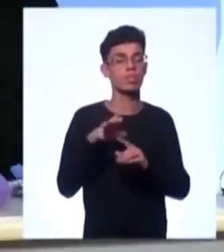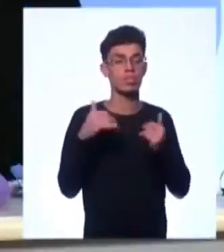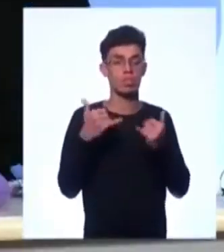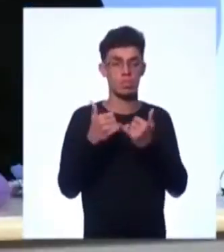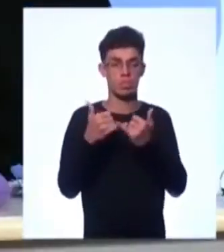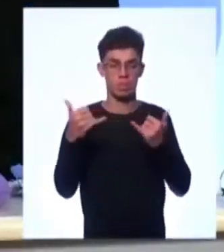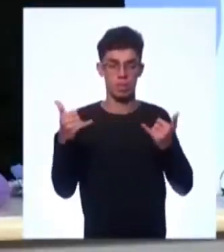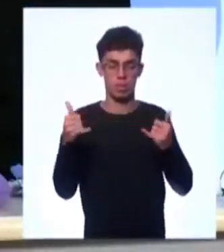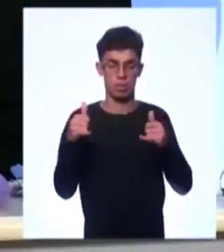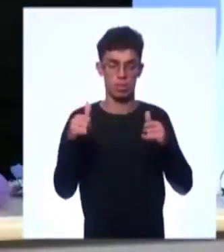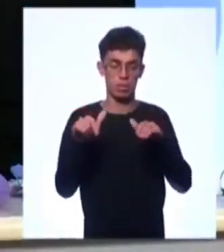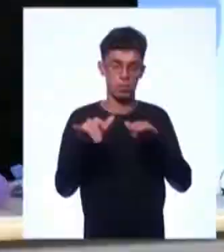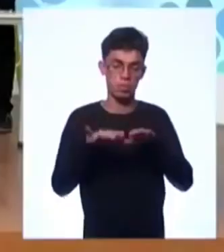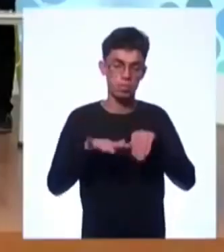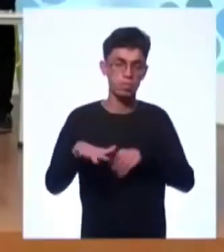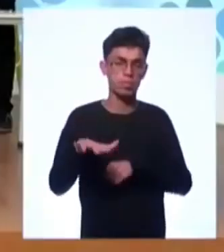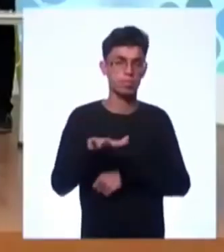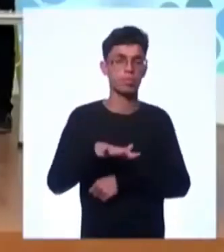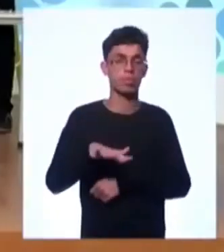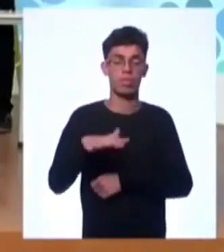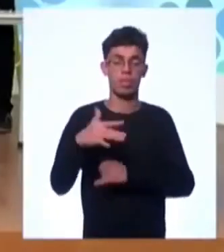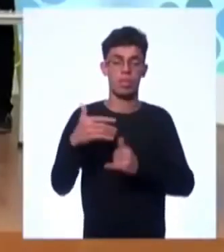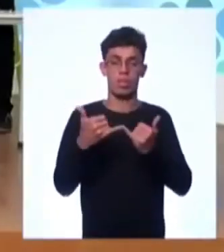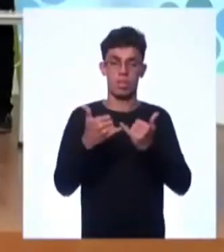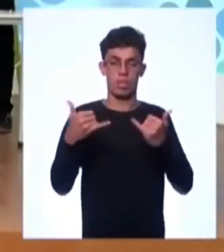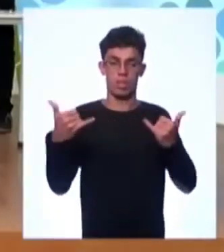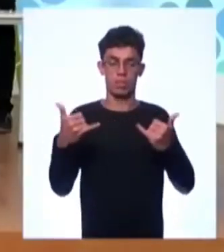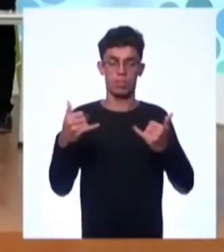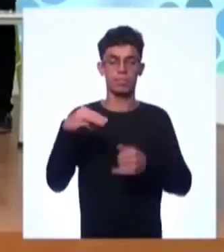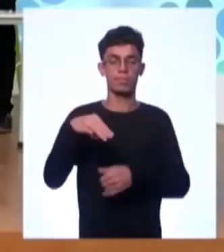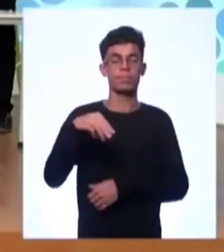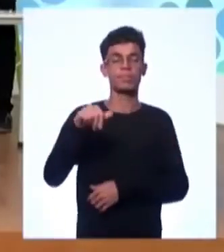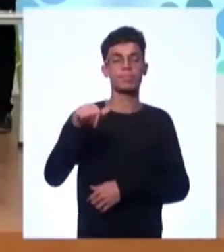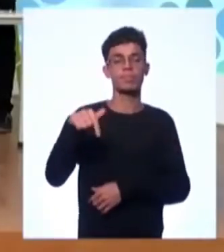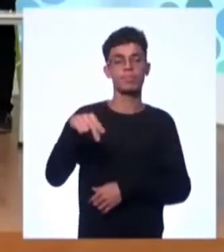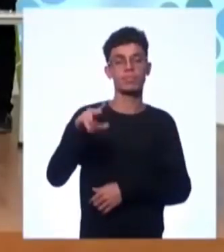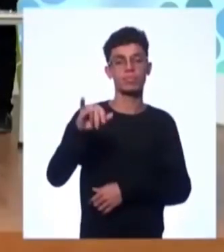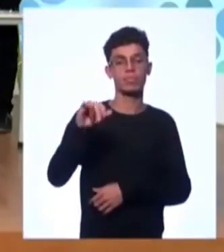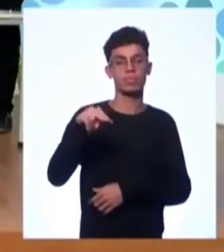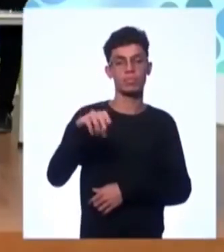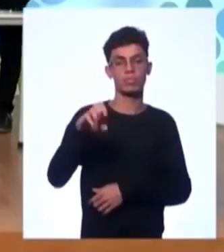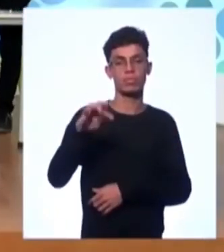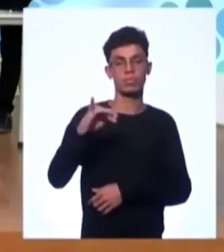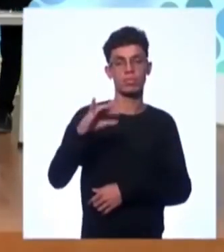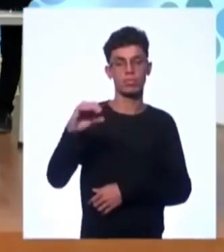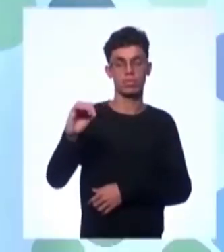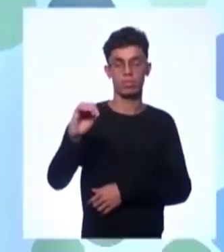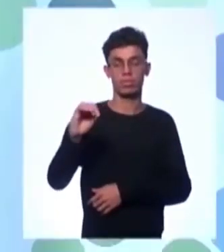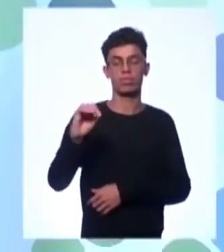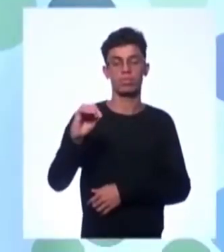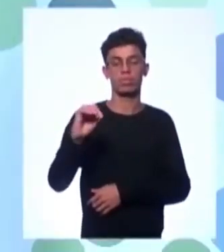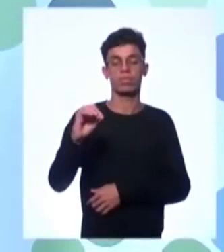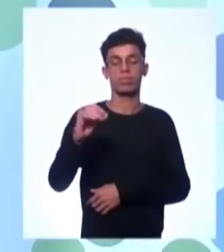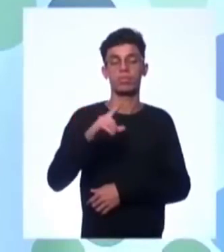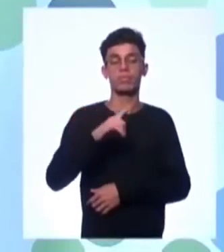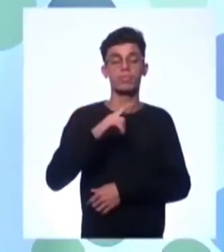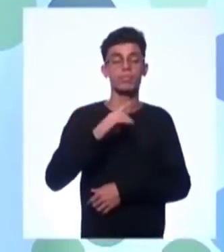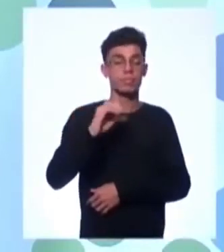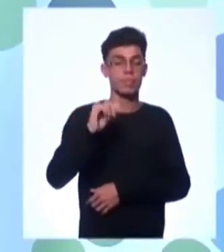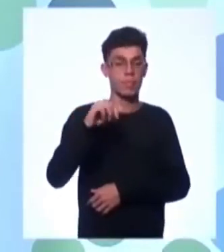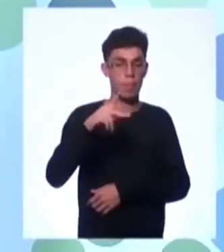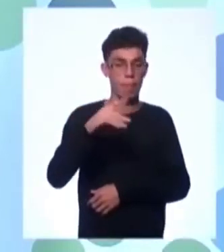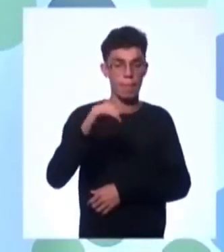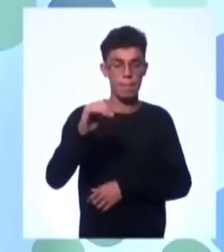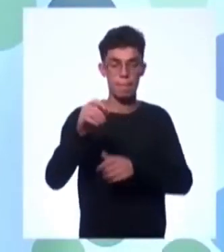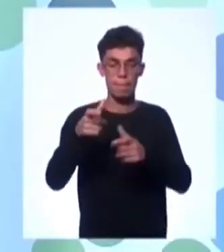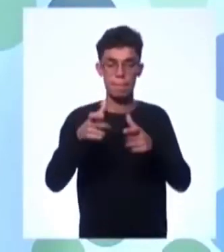magnético terrestre. Então, se alinhou com o campo magnético terrestre. Nós criamos um campo ao redor do fio. Esse